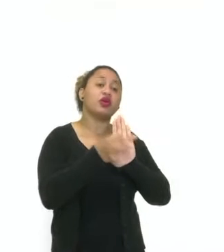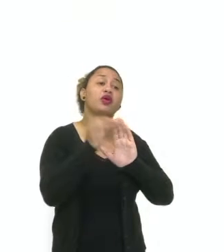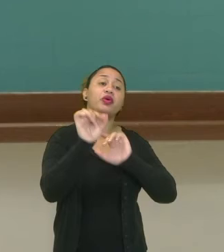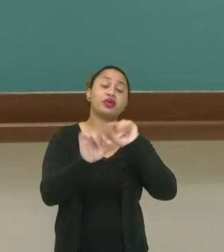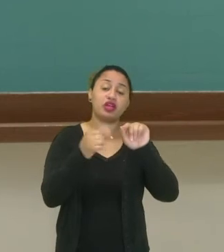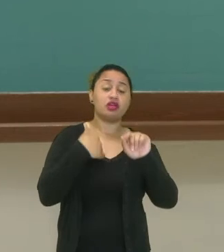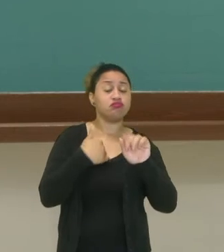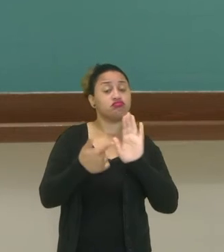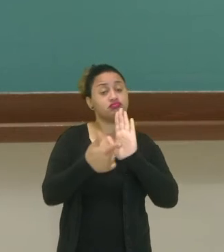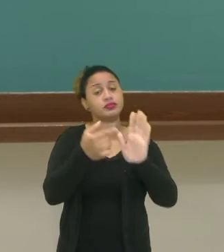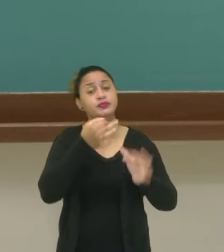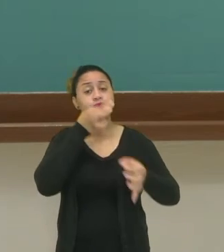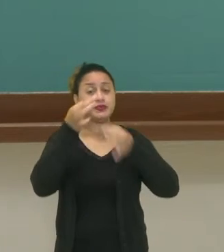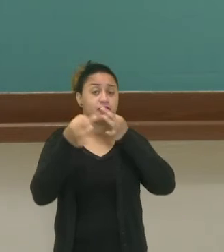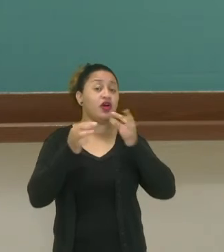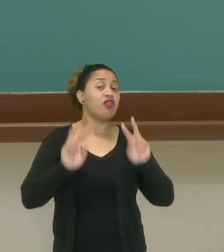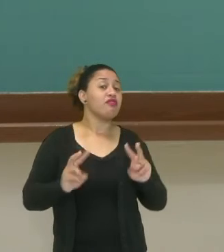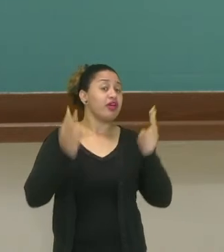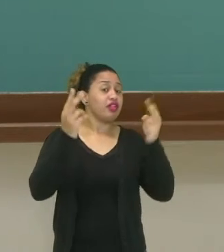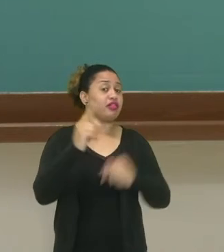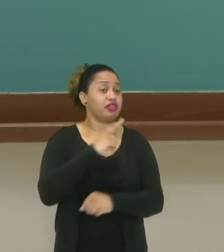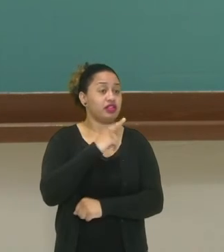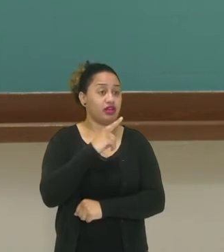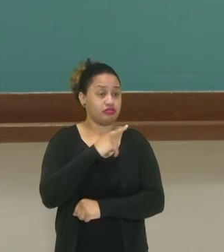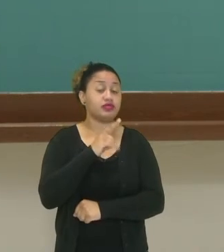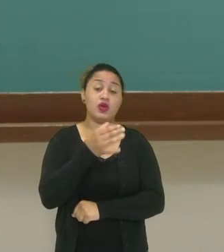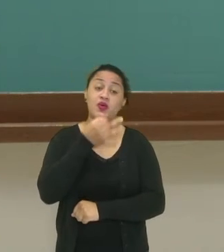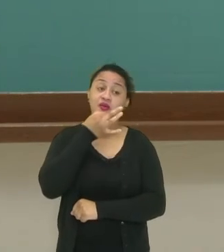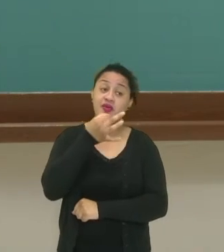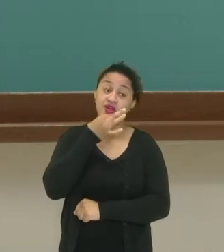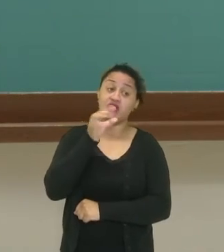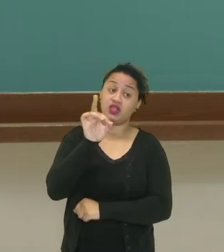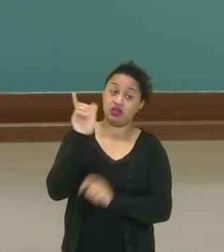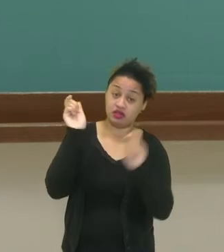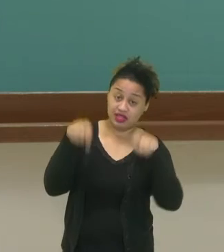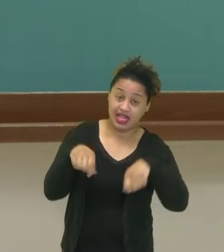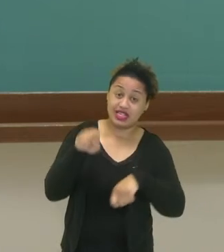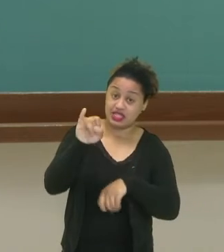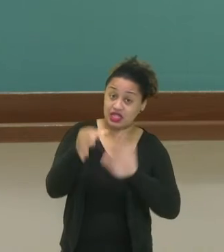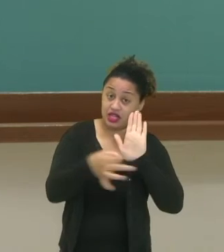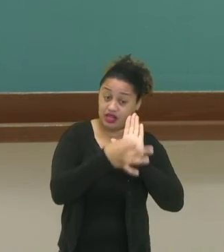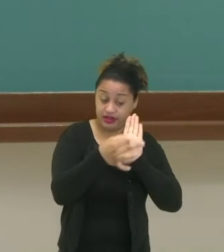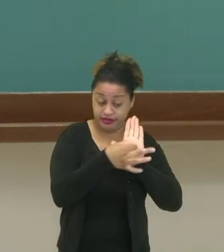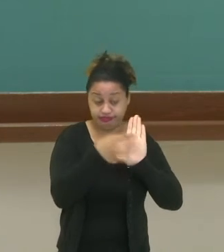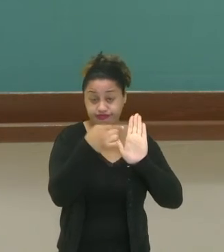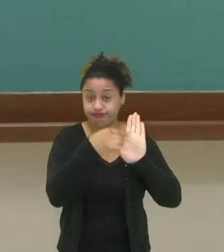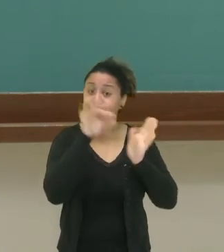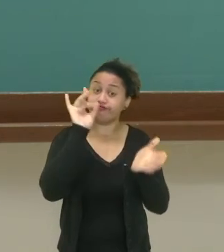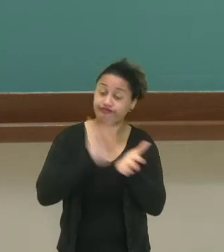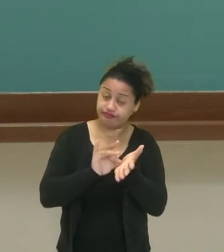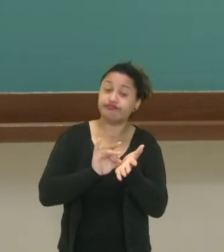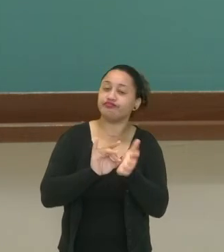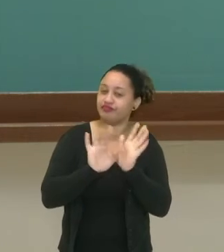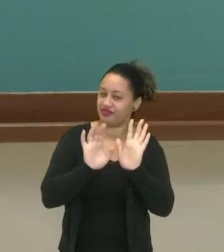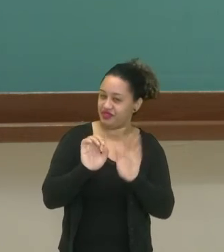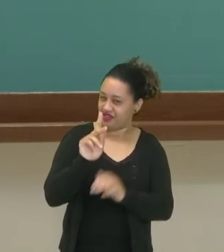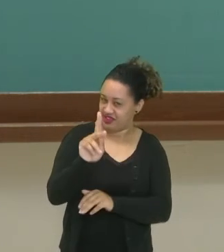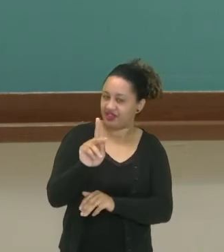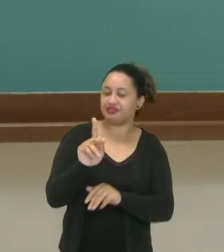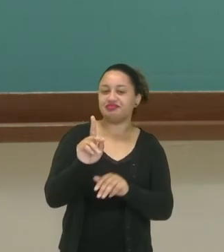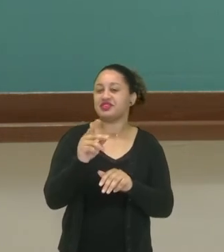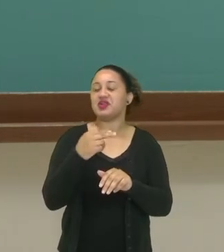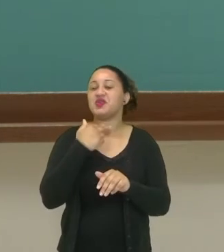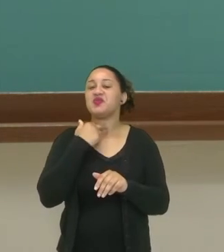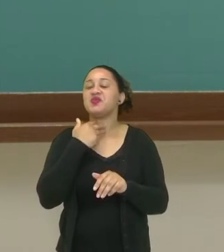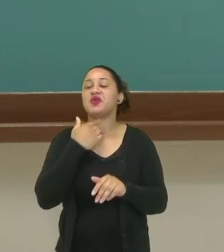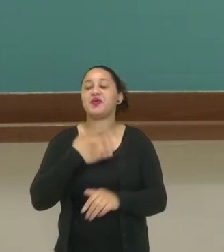as opiniões. A opinião só é válida se os argumentos forem consistentes. Fica a dica. Eu não posso